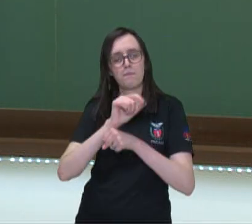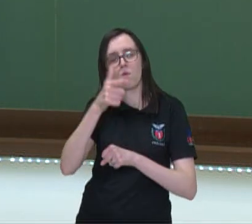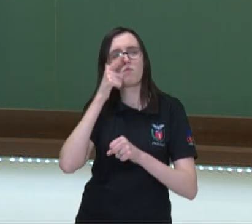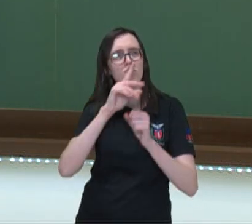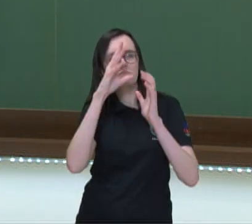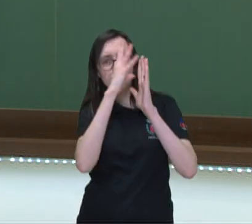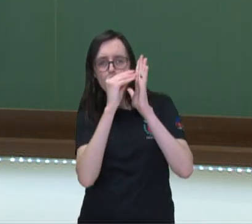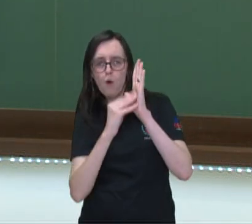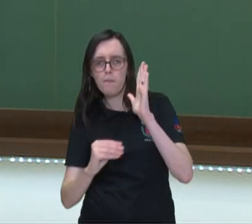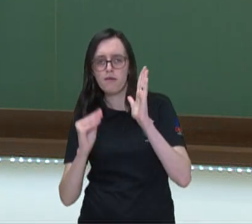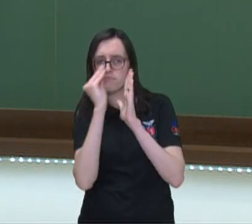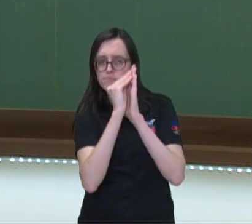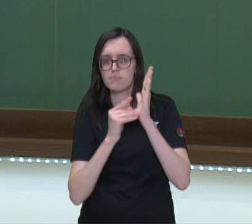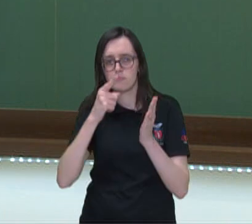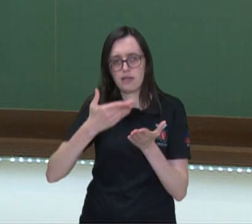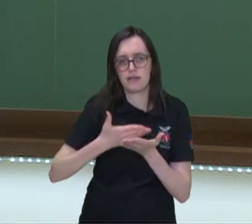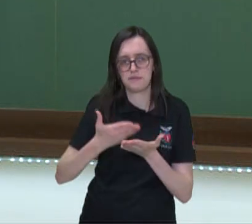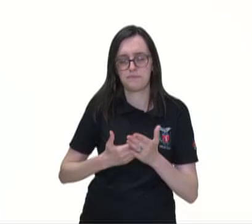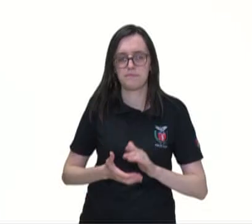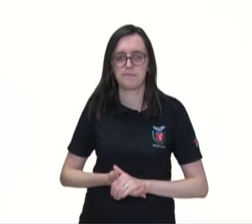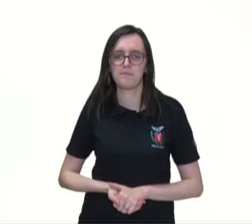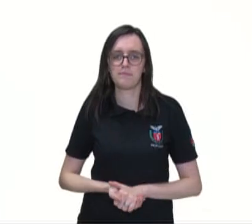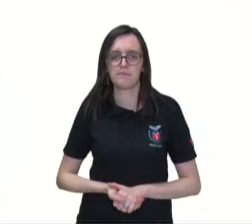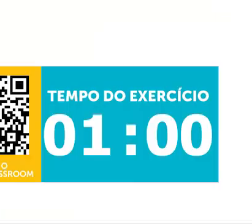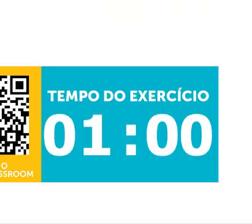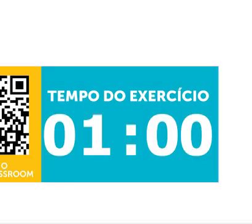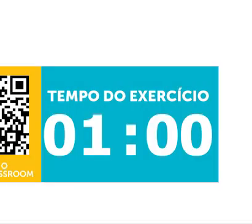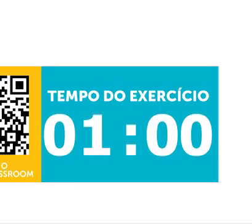você poder anotar essa informação no seu caderno.